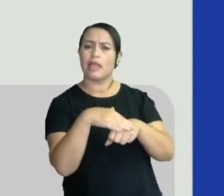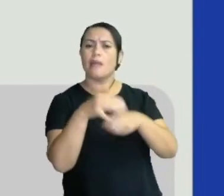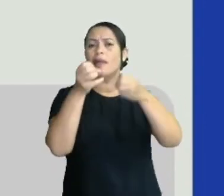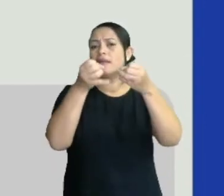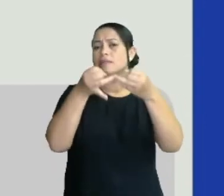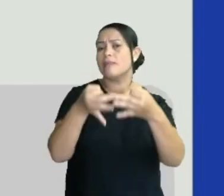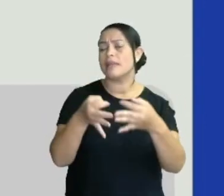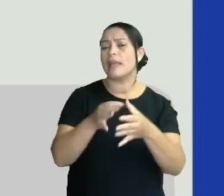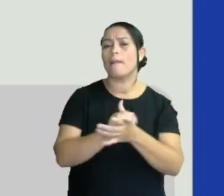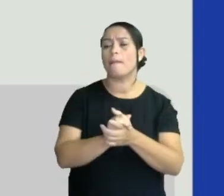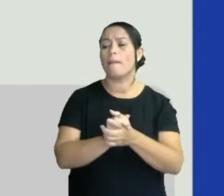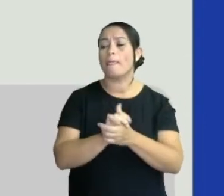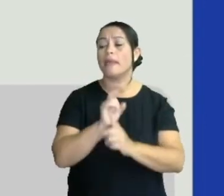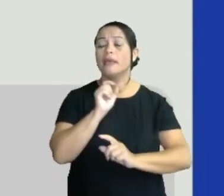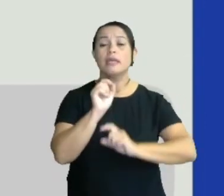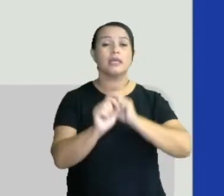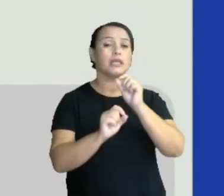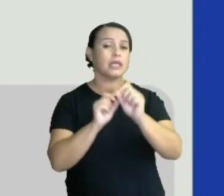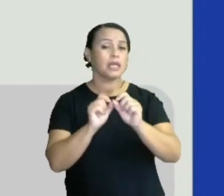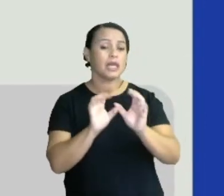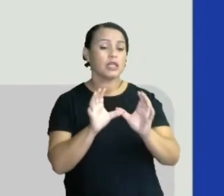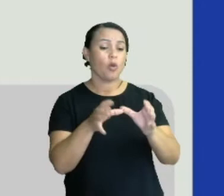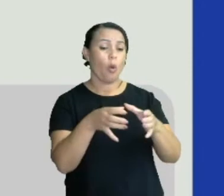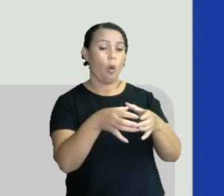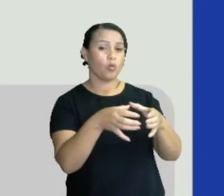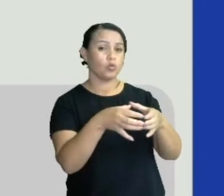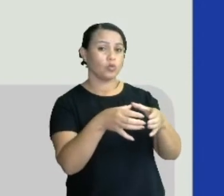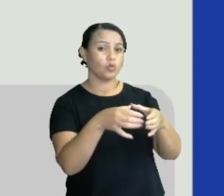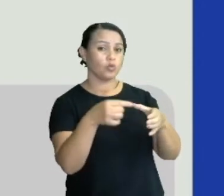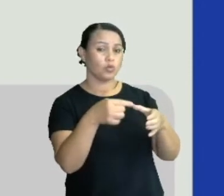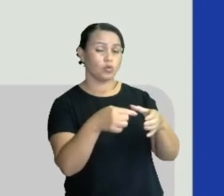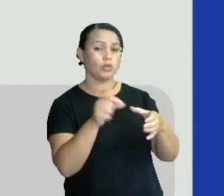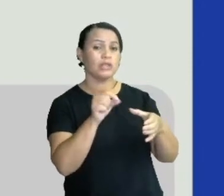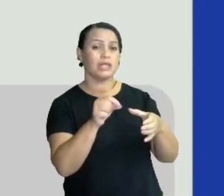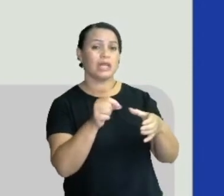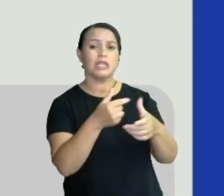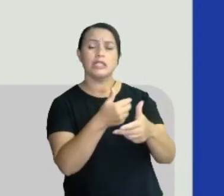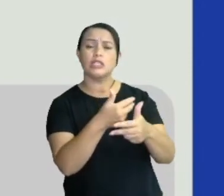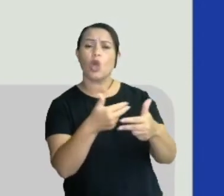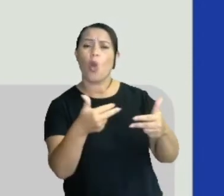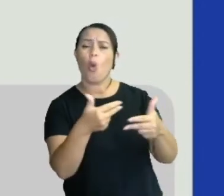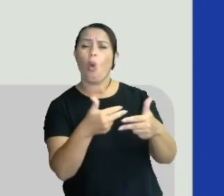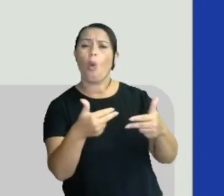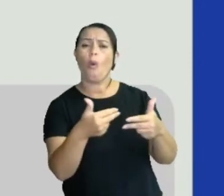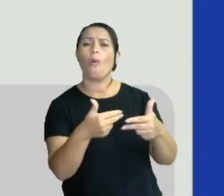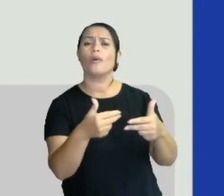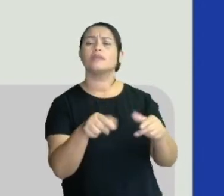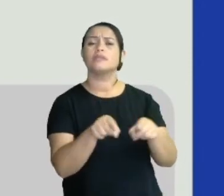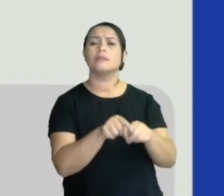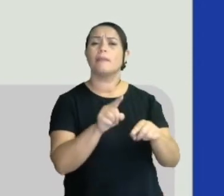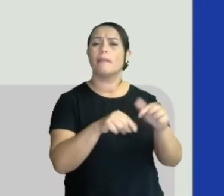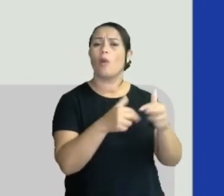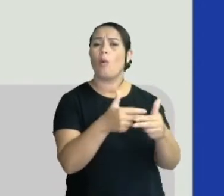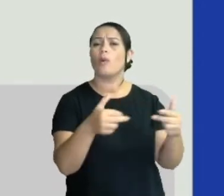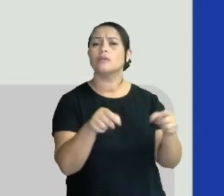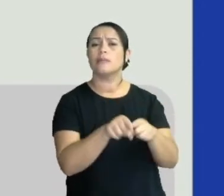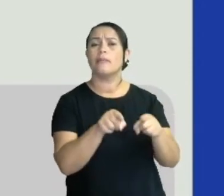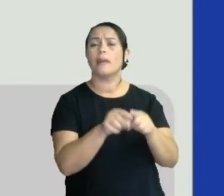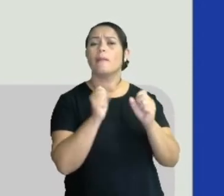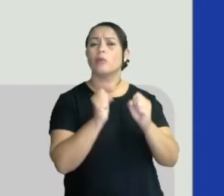explicar que esse conjunto de fatores também poderia ter outras